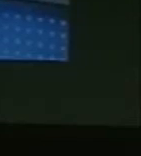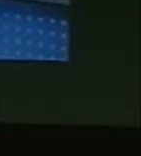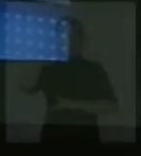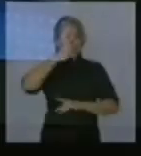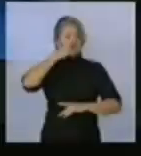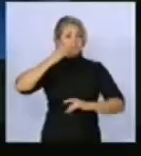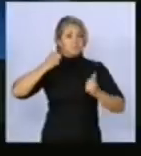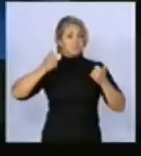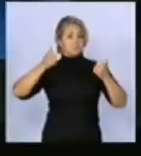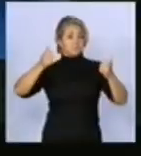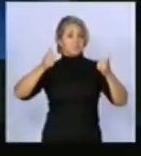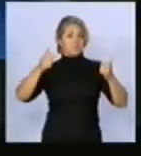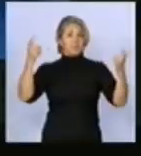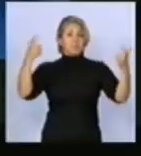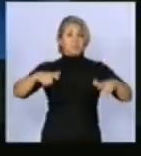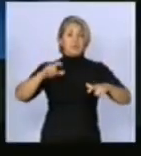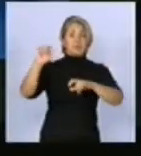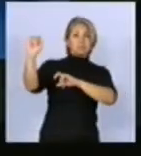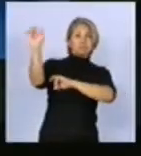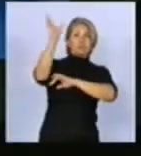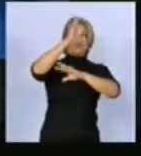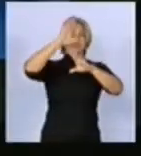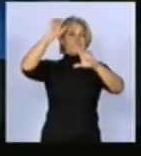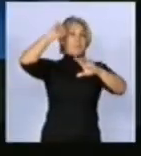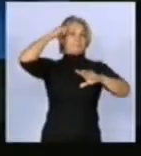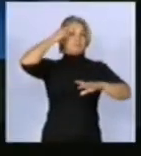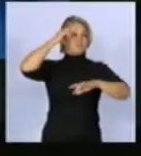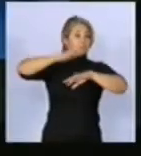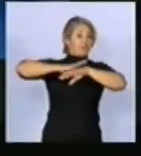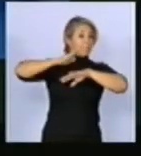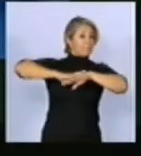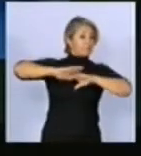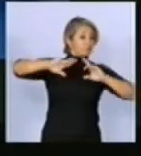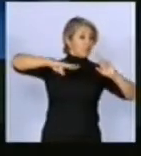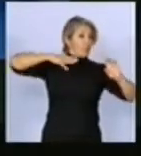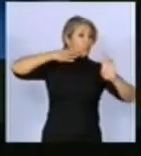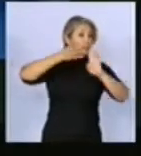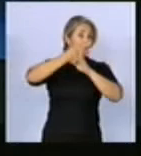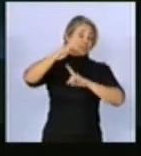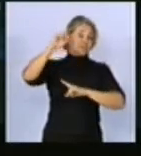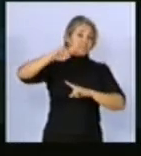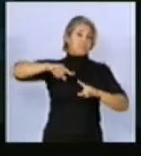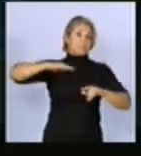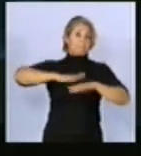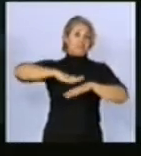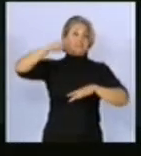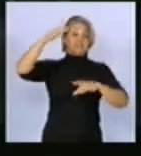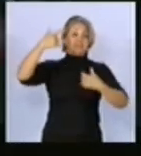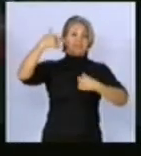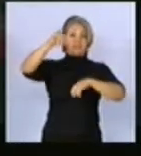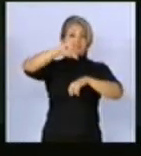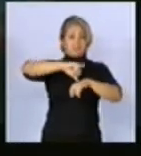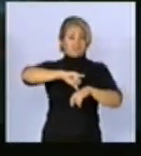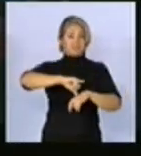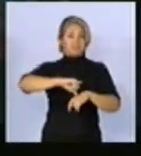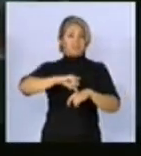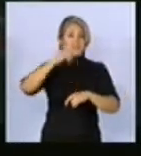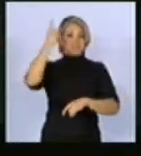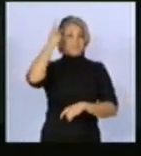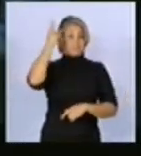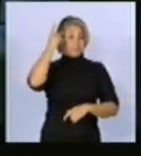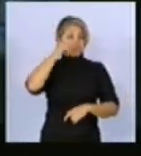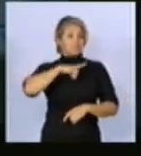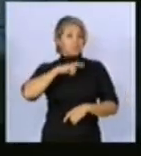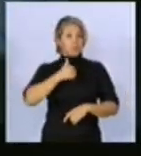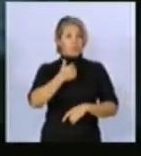cidade no interior do estado onde a poluição é quatro vezes maior do que na capital São Paulo 11 milhões de